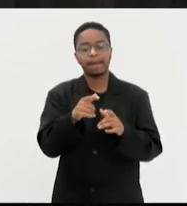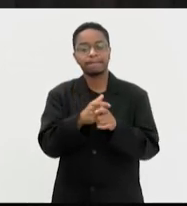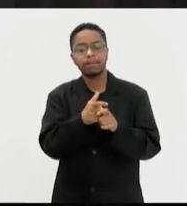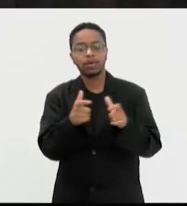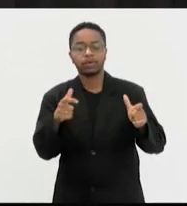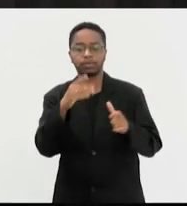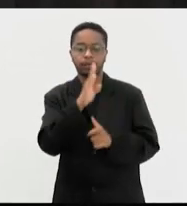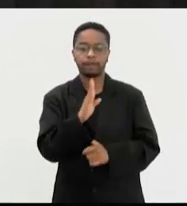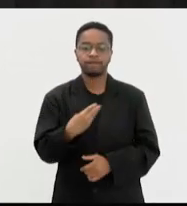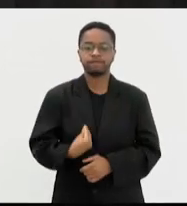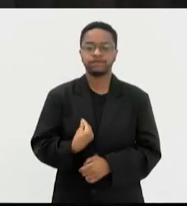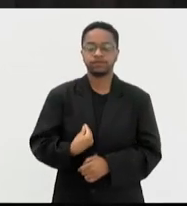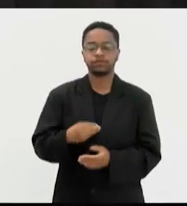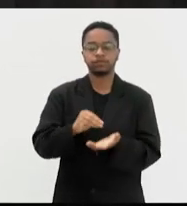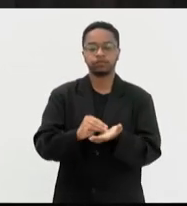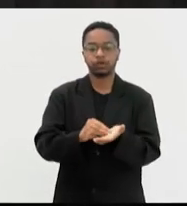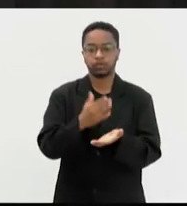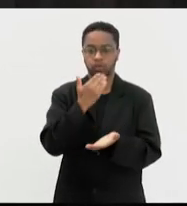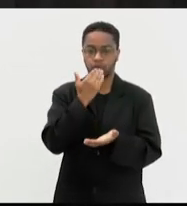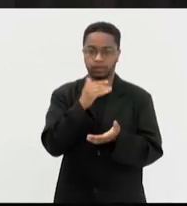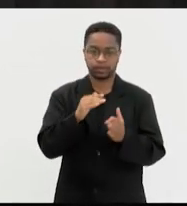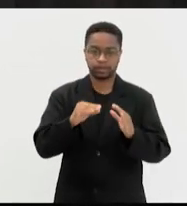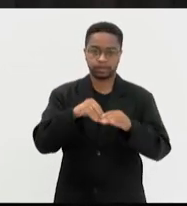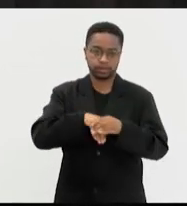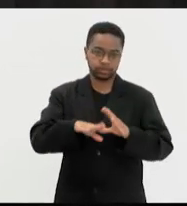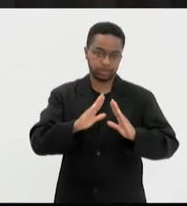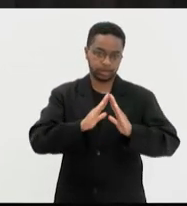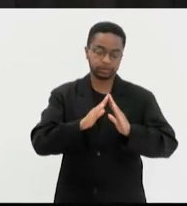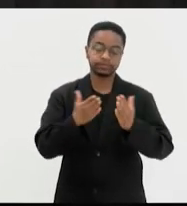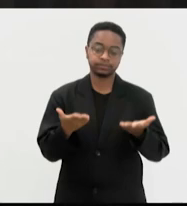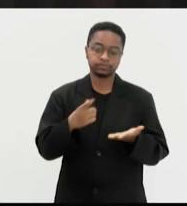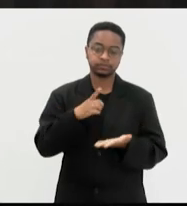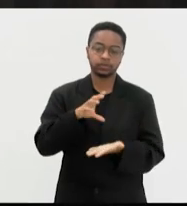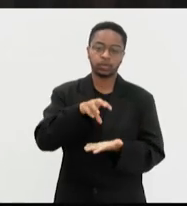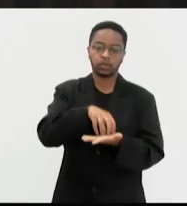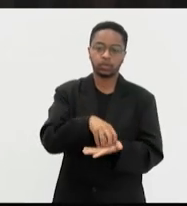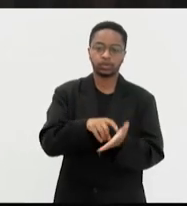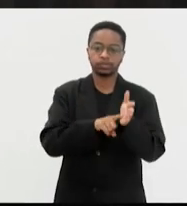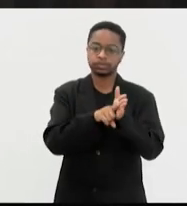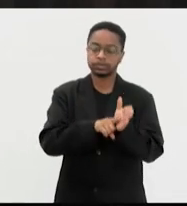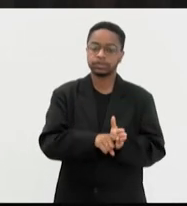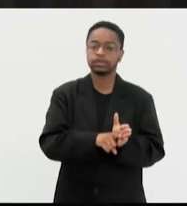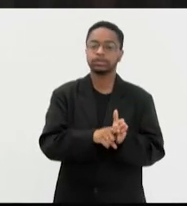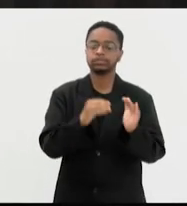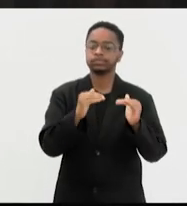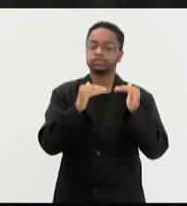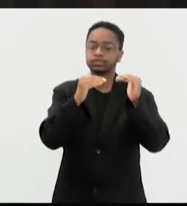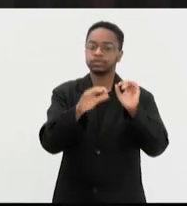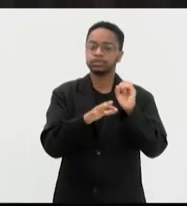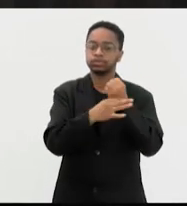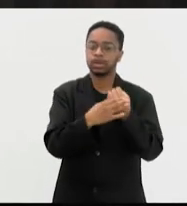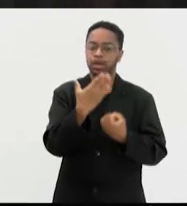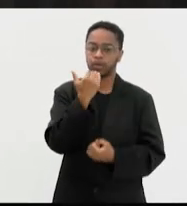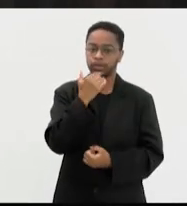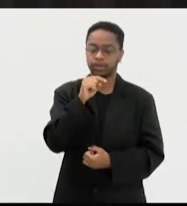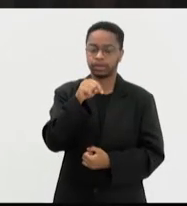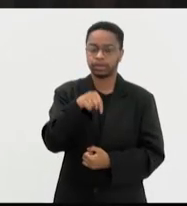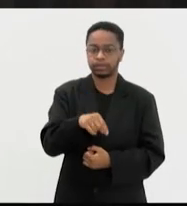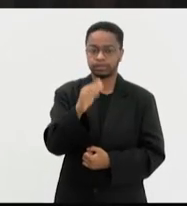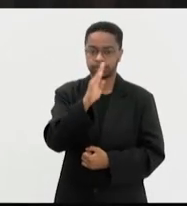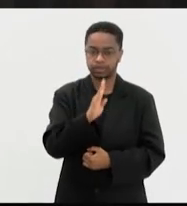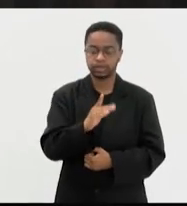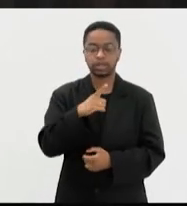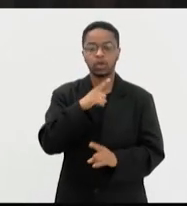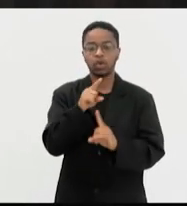alimentar segundo órgão de divulgação de pesquisa e Soberania de segurança alimentar e nutricional o programa de quintais verdes tem o projetivo